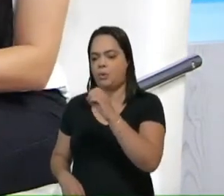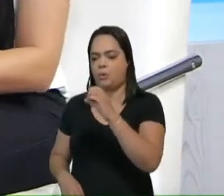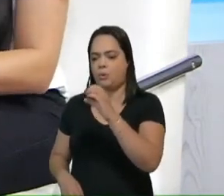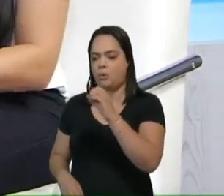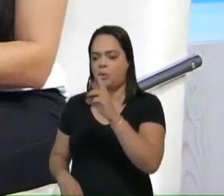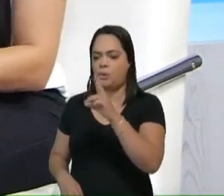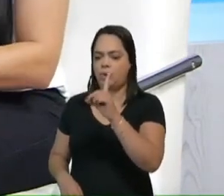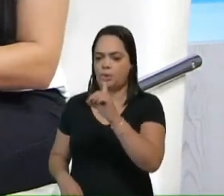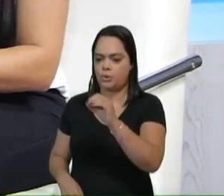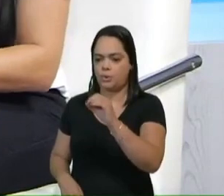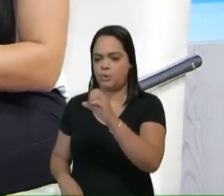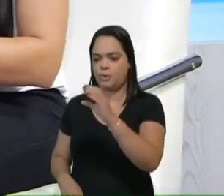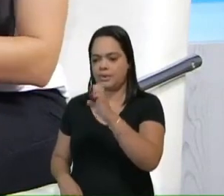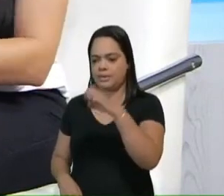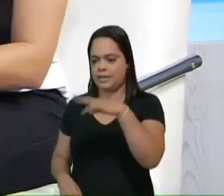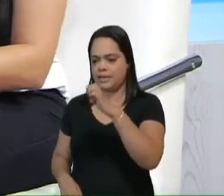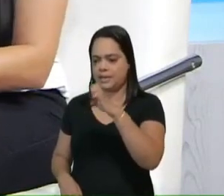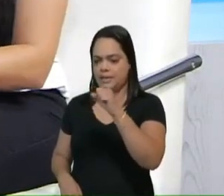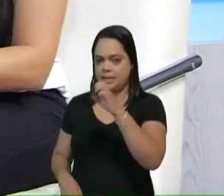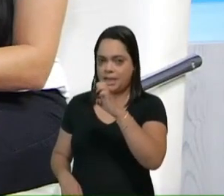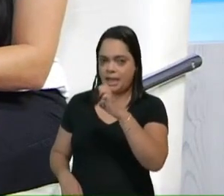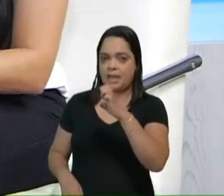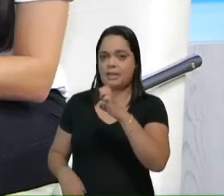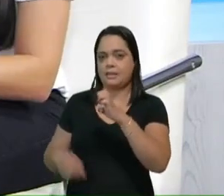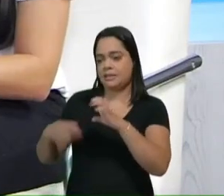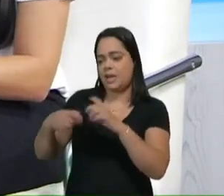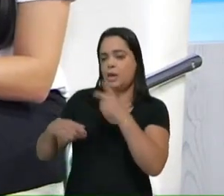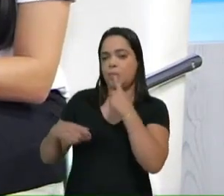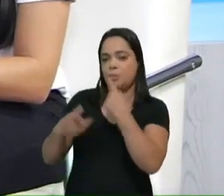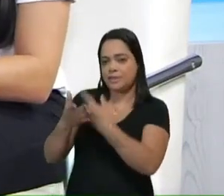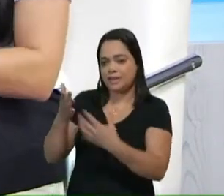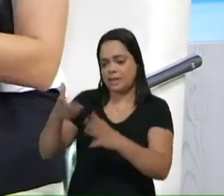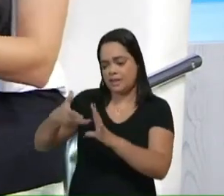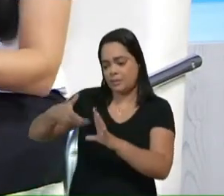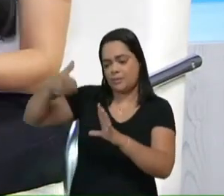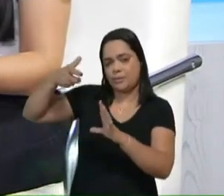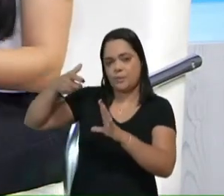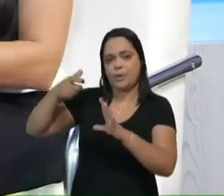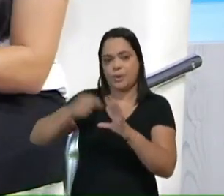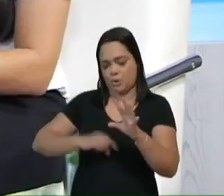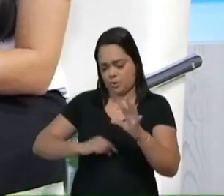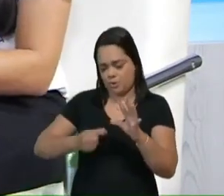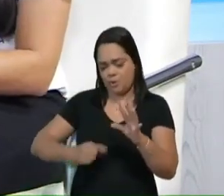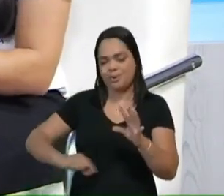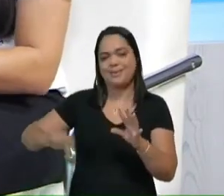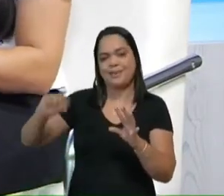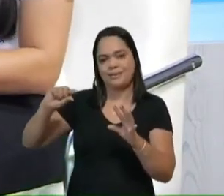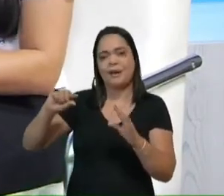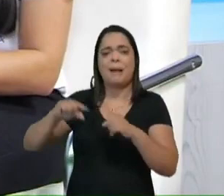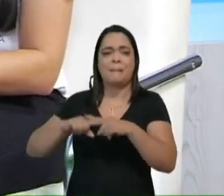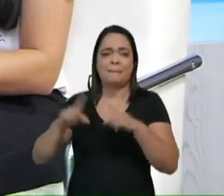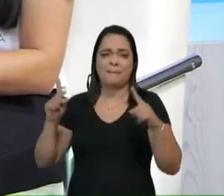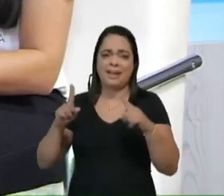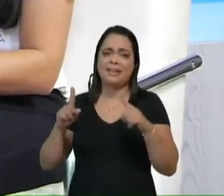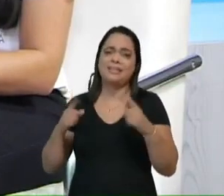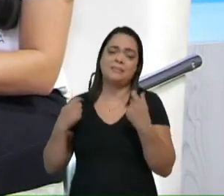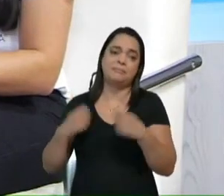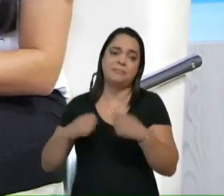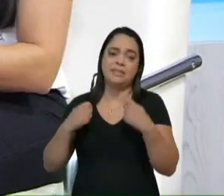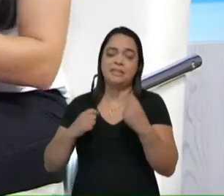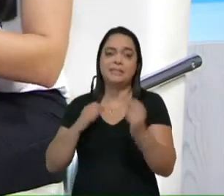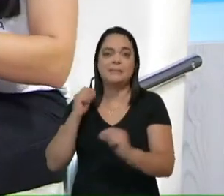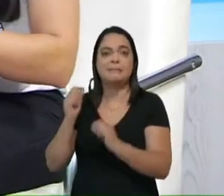uma amostra de sangue do feto a partir do cordão umbilical eh mas são testes mais invasivos e claro precisam